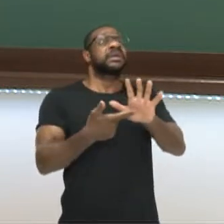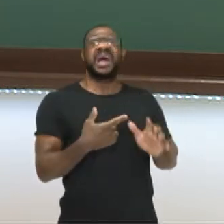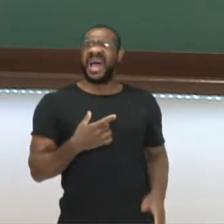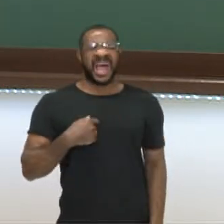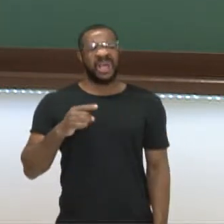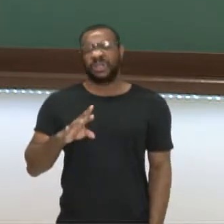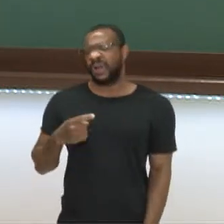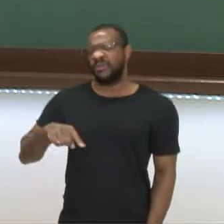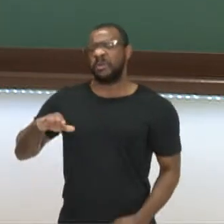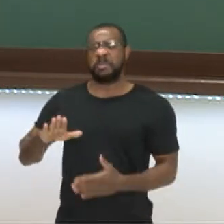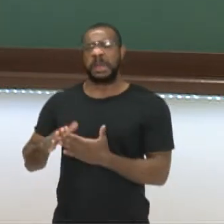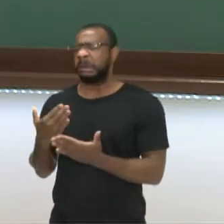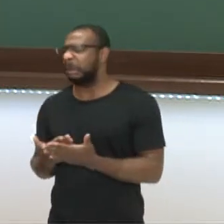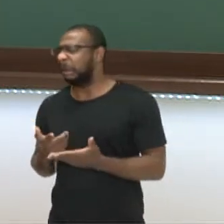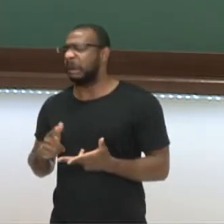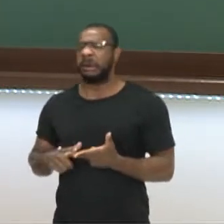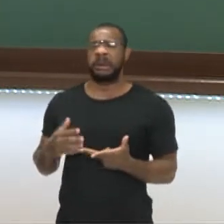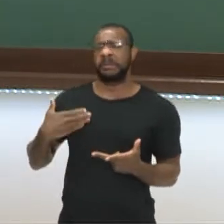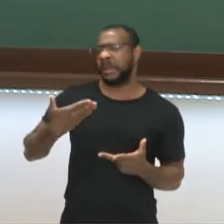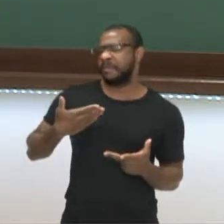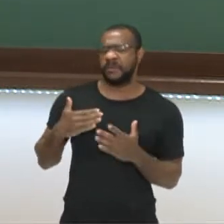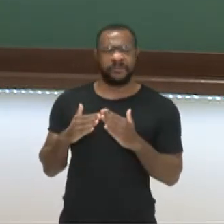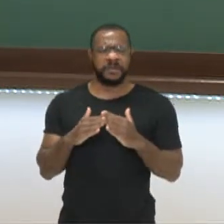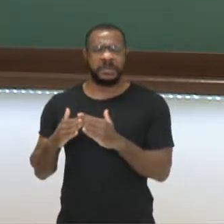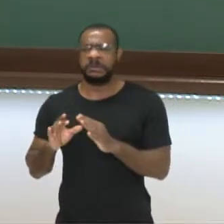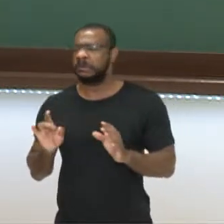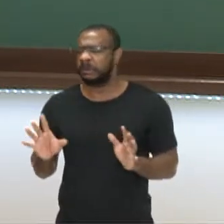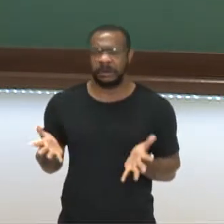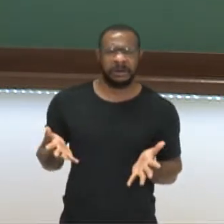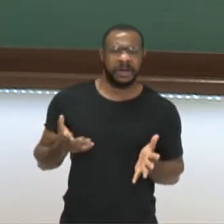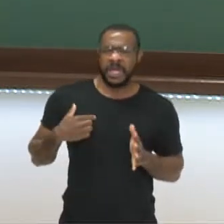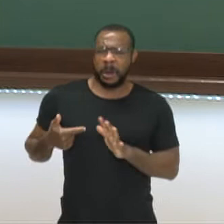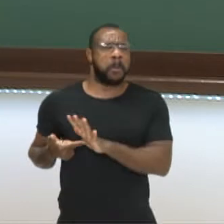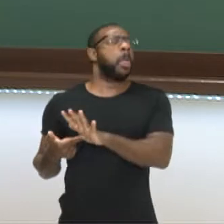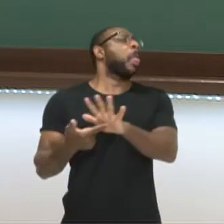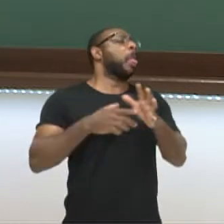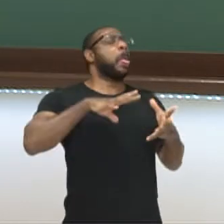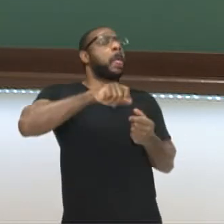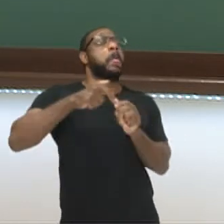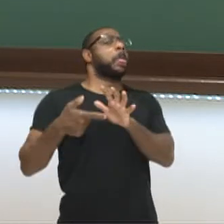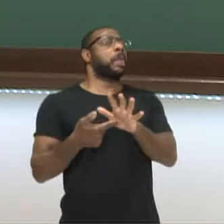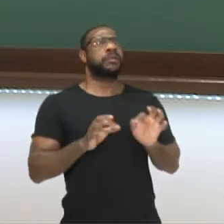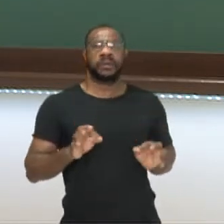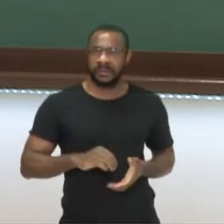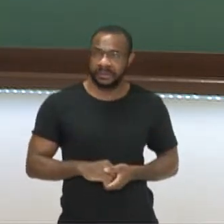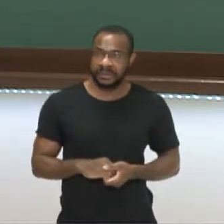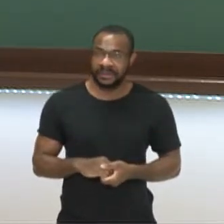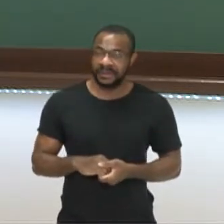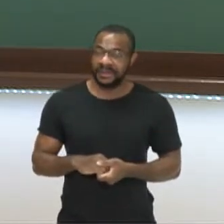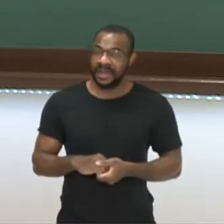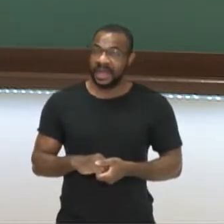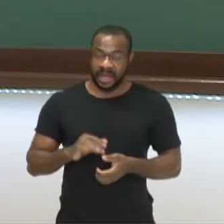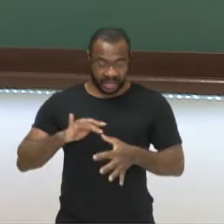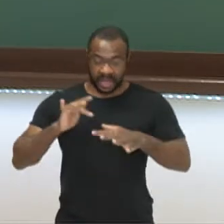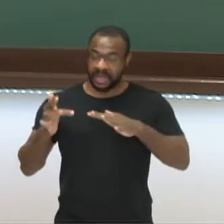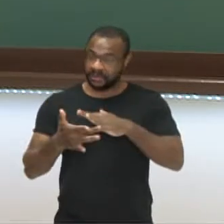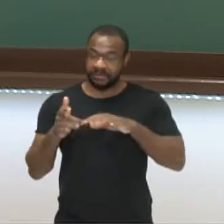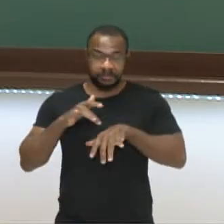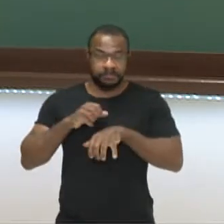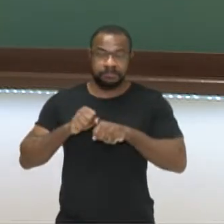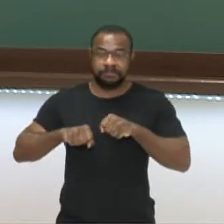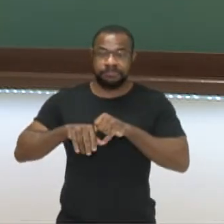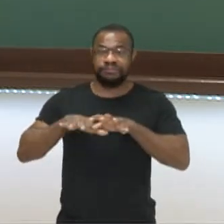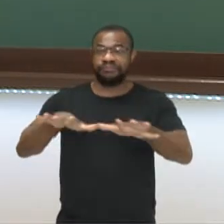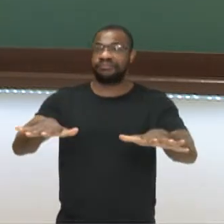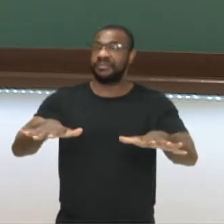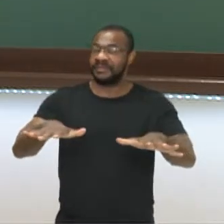tenho os meus colegas, meus amigos, os vizinhos, eu não me exponho para o mundo. As redes sociais ampliaram essas possibilidades.